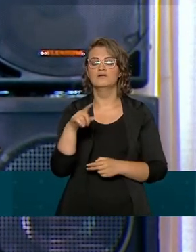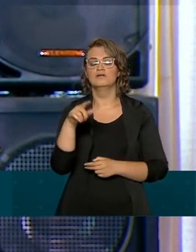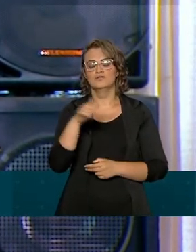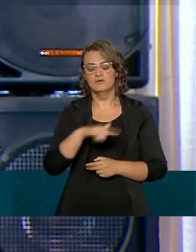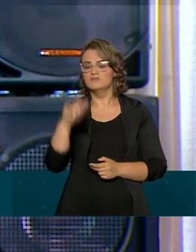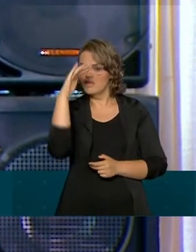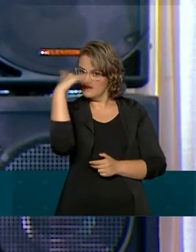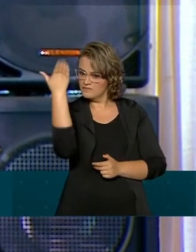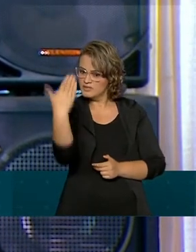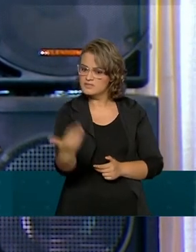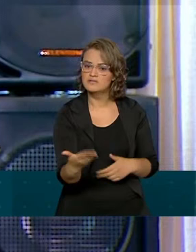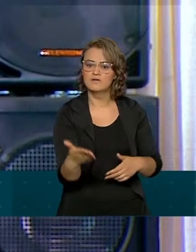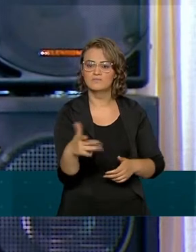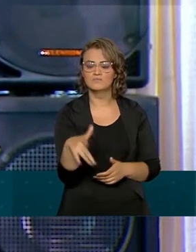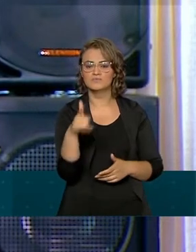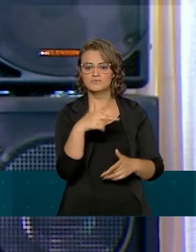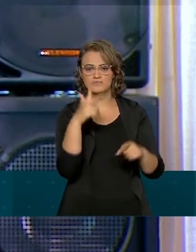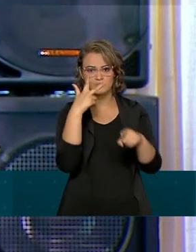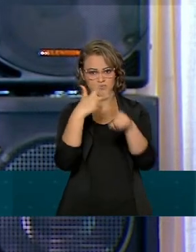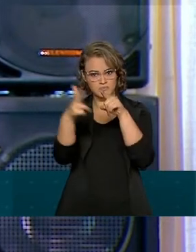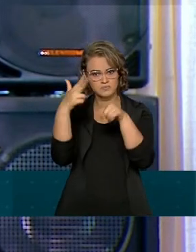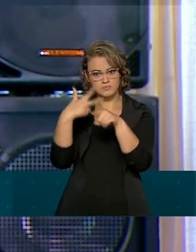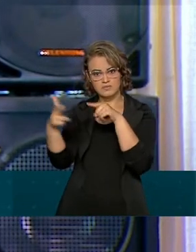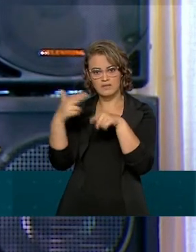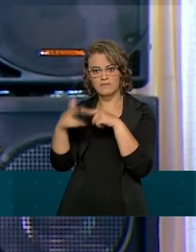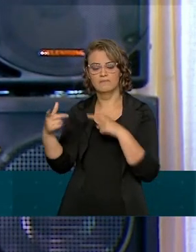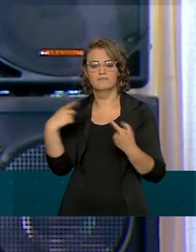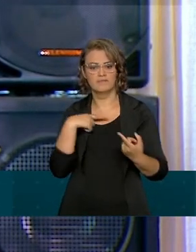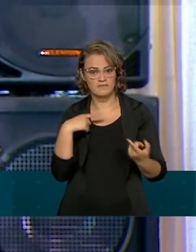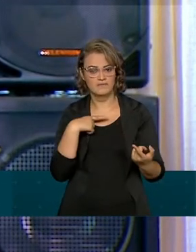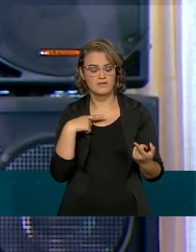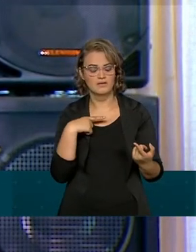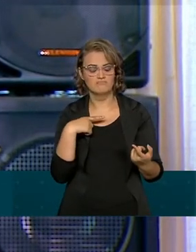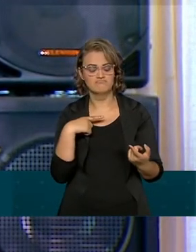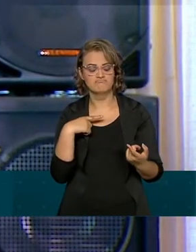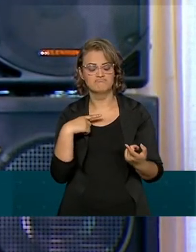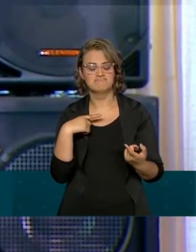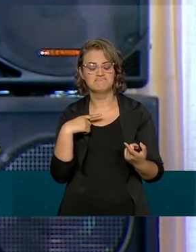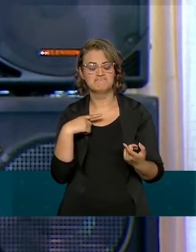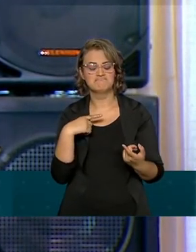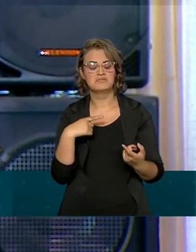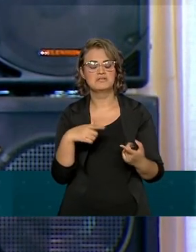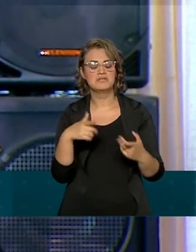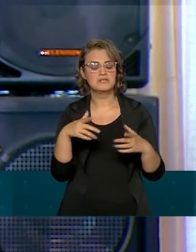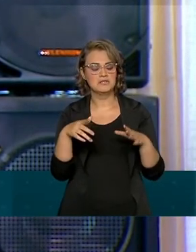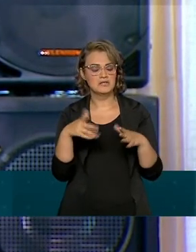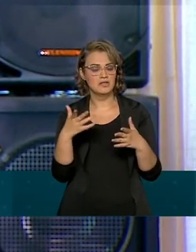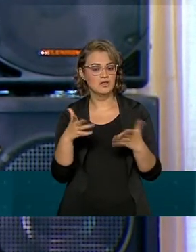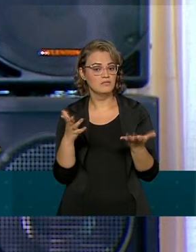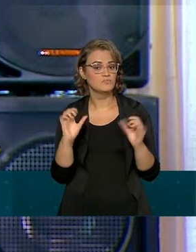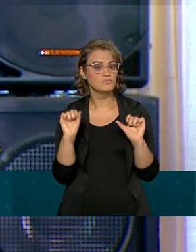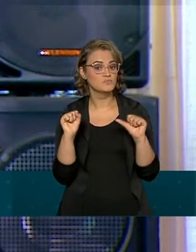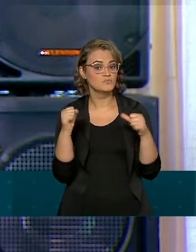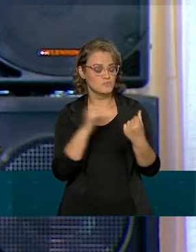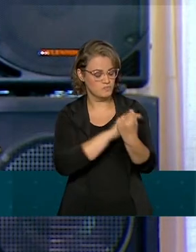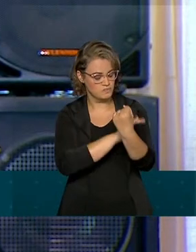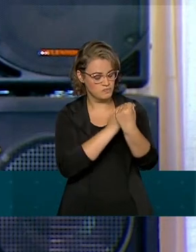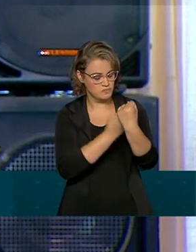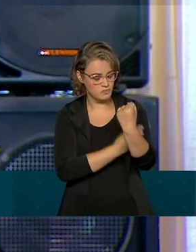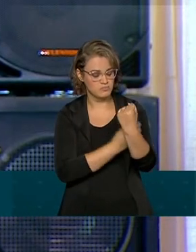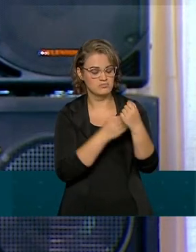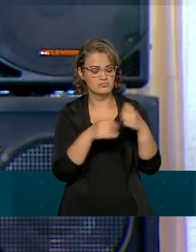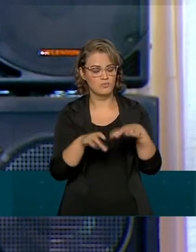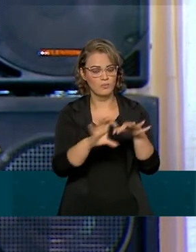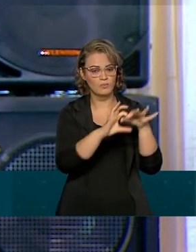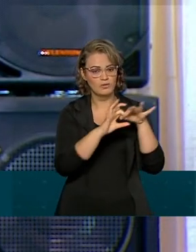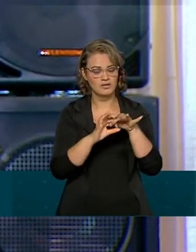de reverenciar os feitos gloriosos daqueles que efetivamente a empregaram delimitando unindo